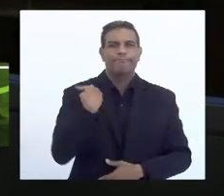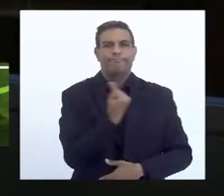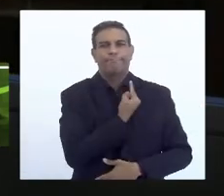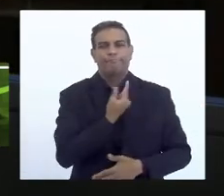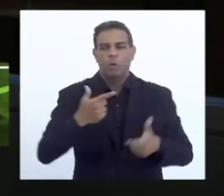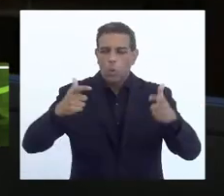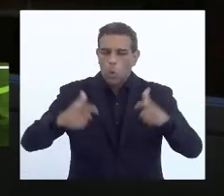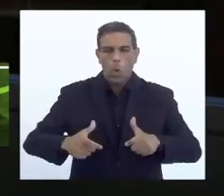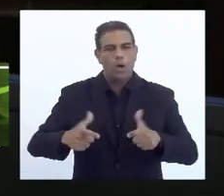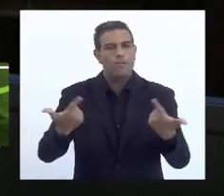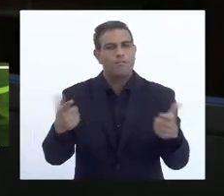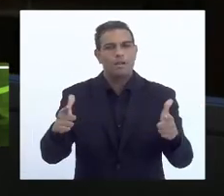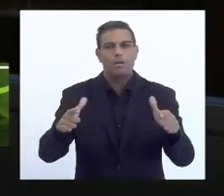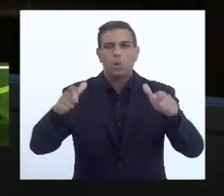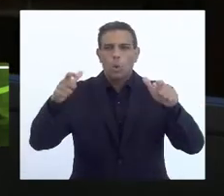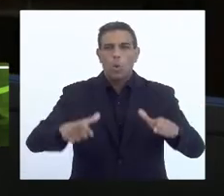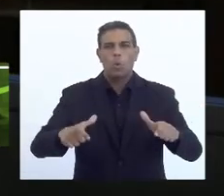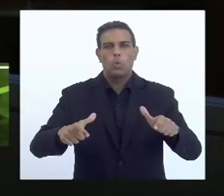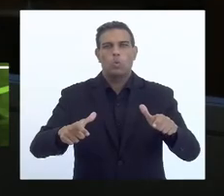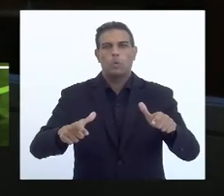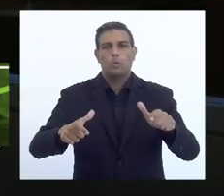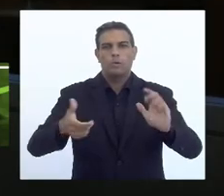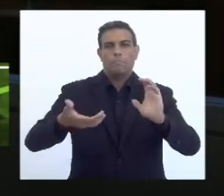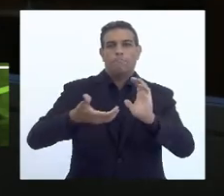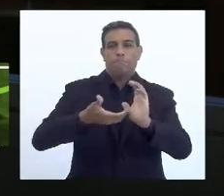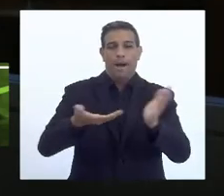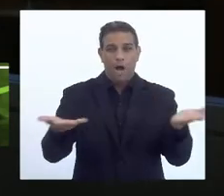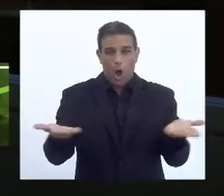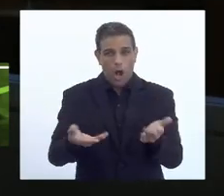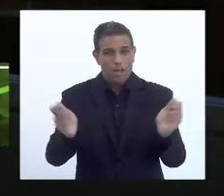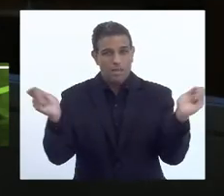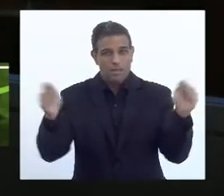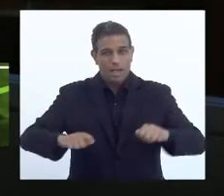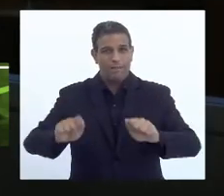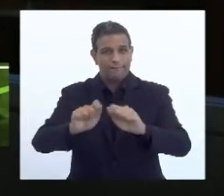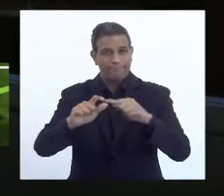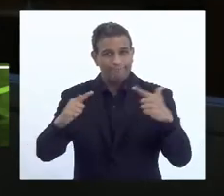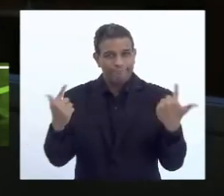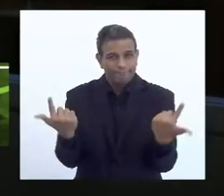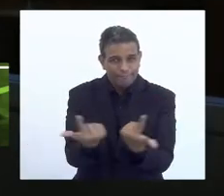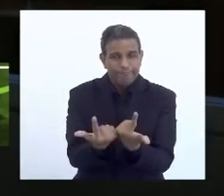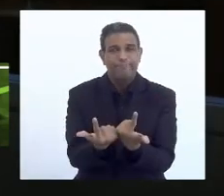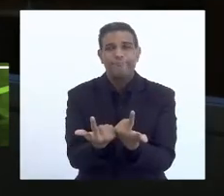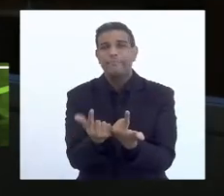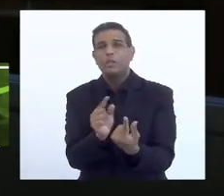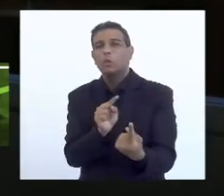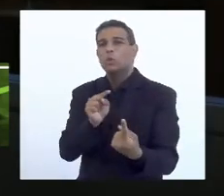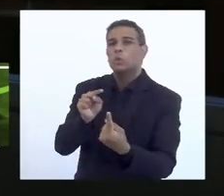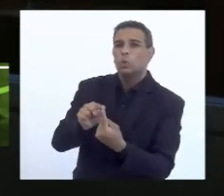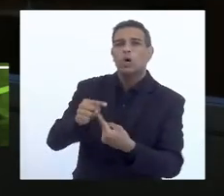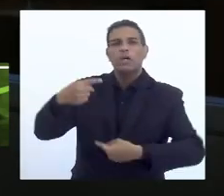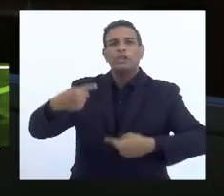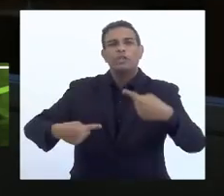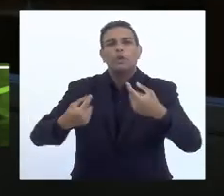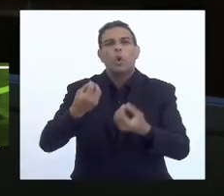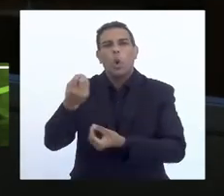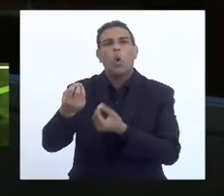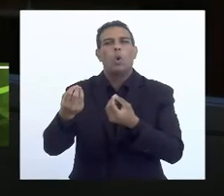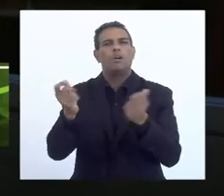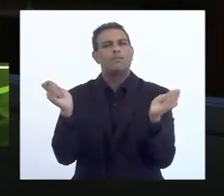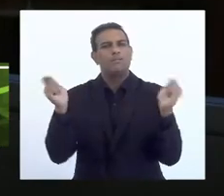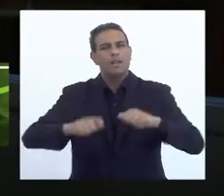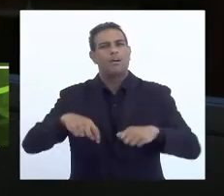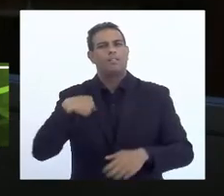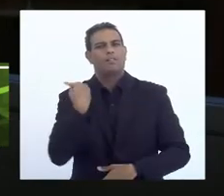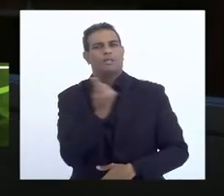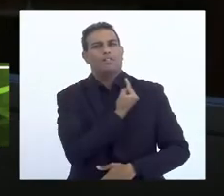nosso lugar não é estar no parlamento. E se hoje nós estamos no parlamento, é para disputar concepção